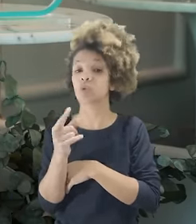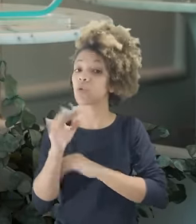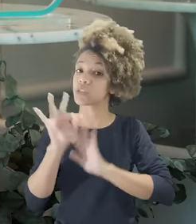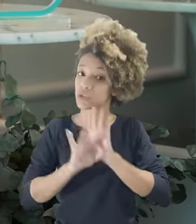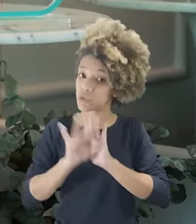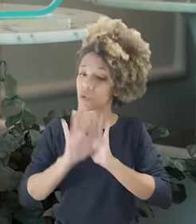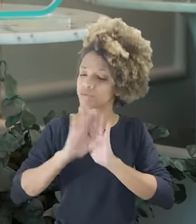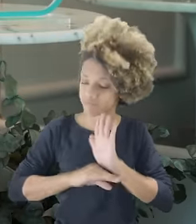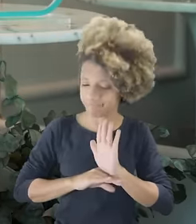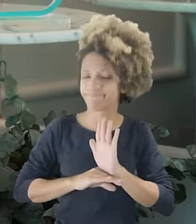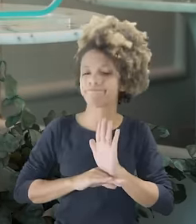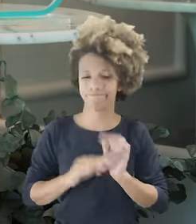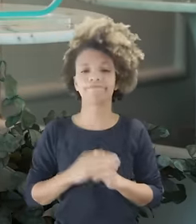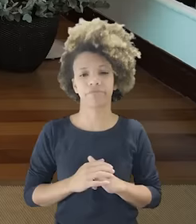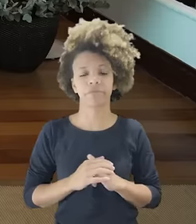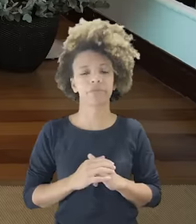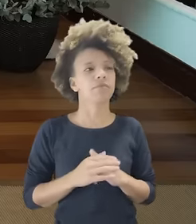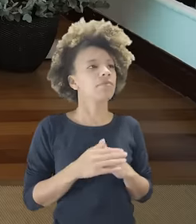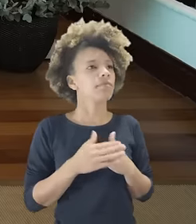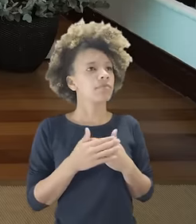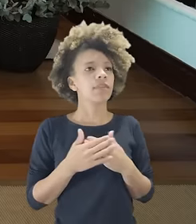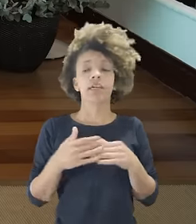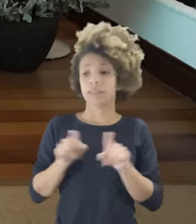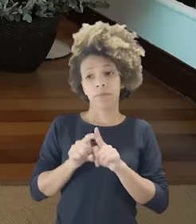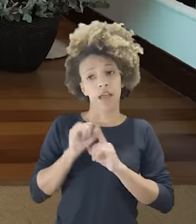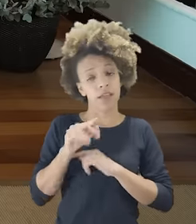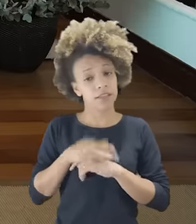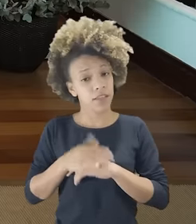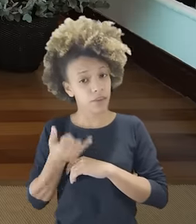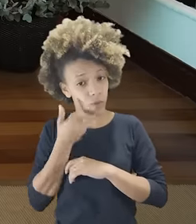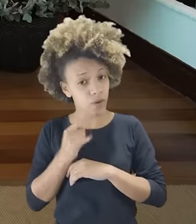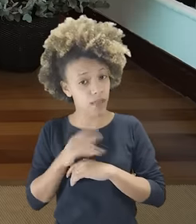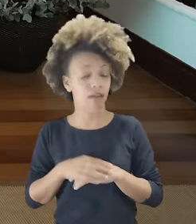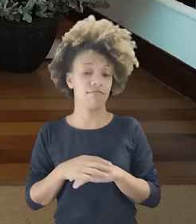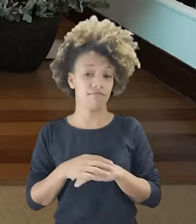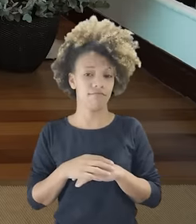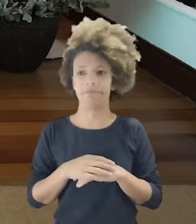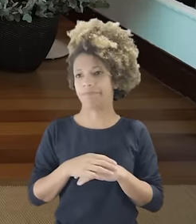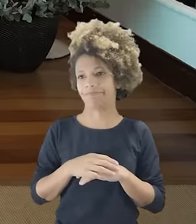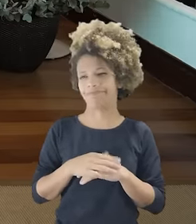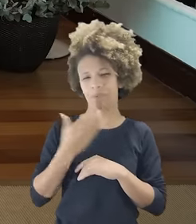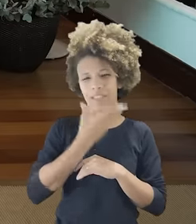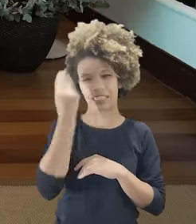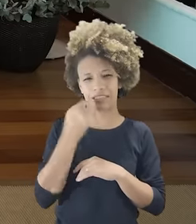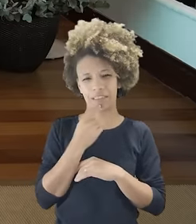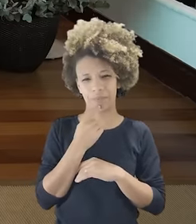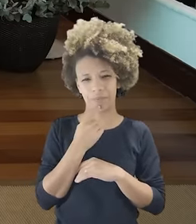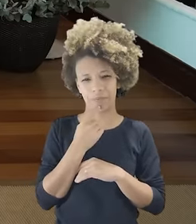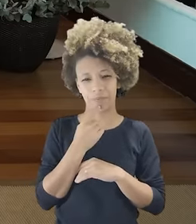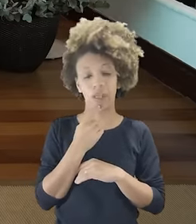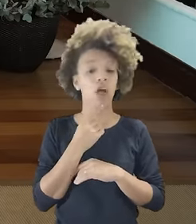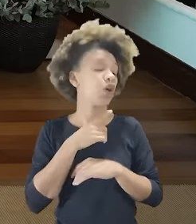eu estou dando para vocês com 12% de desconto é não Miguel é presente nos convidados Putz eu ia esquecer